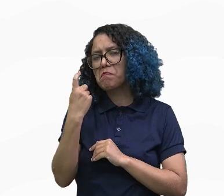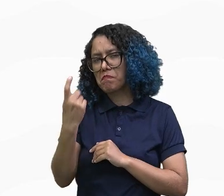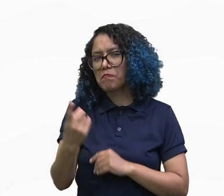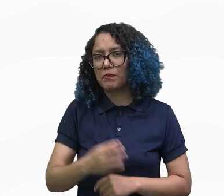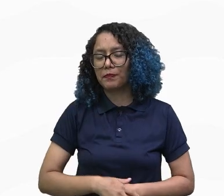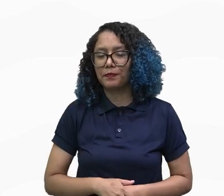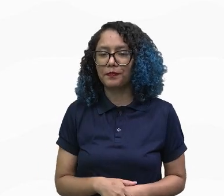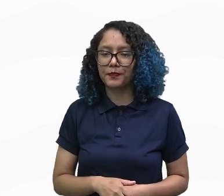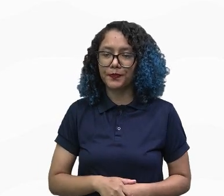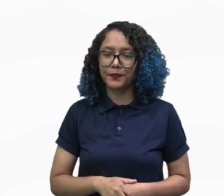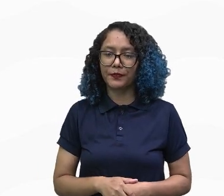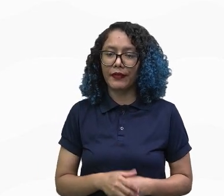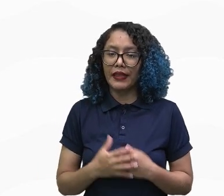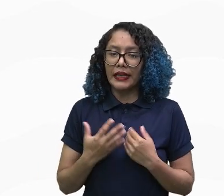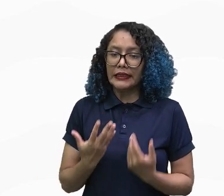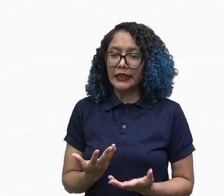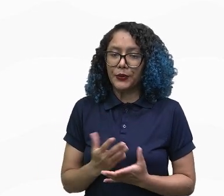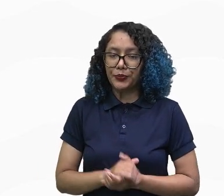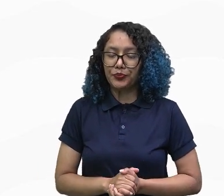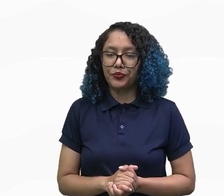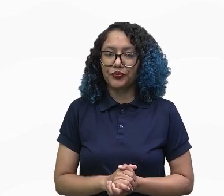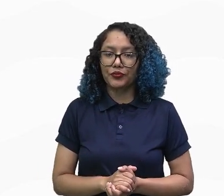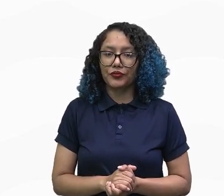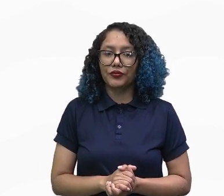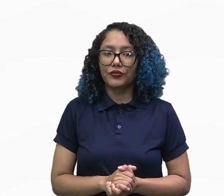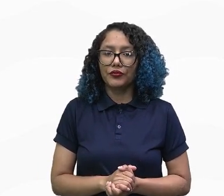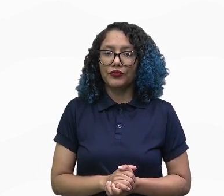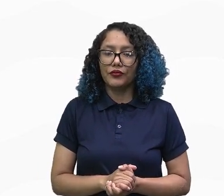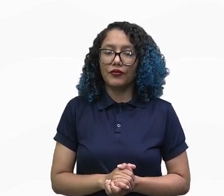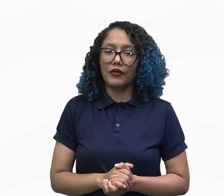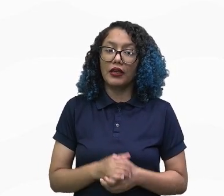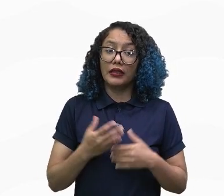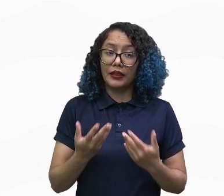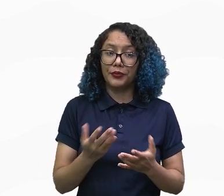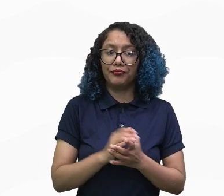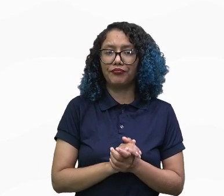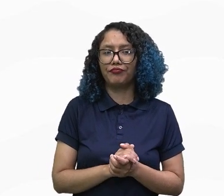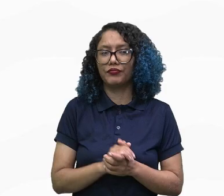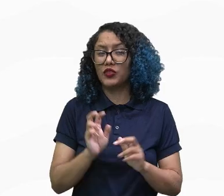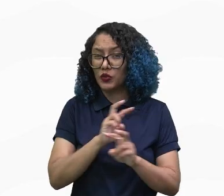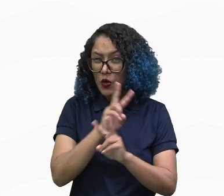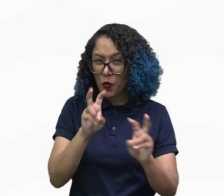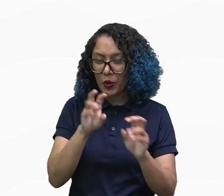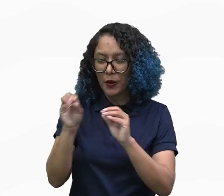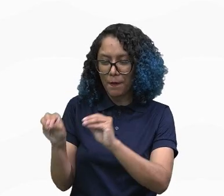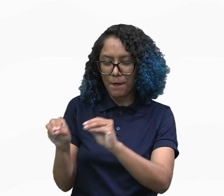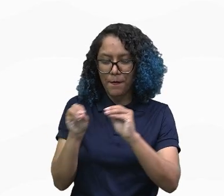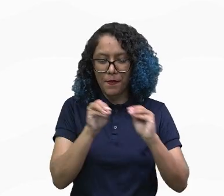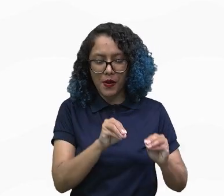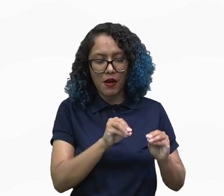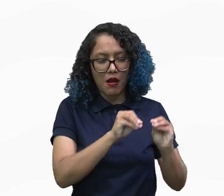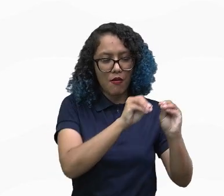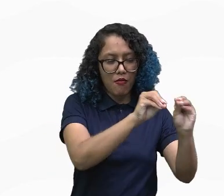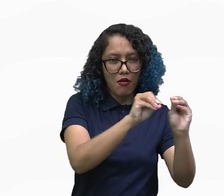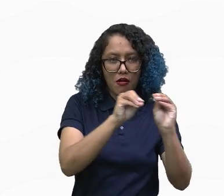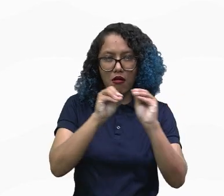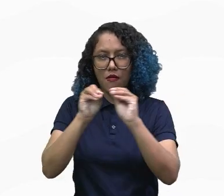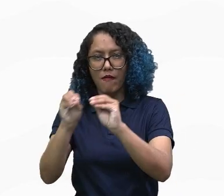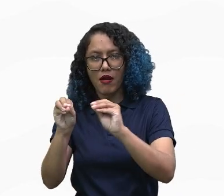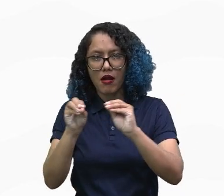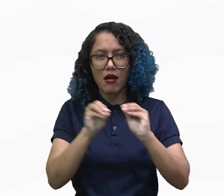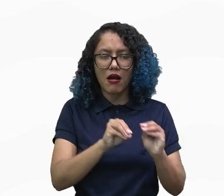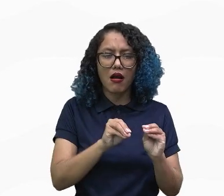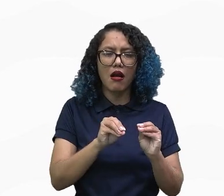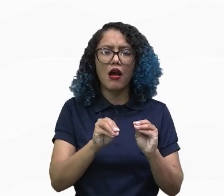aí. Então, a gente acaba analisando, gente, que esse processo de fluxos migratórios, né, essa situação